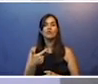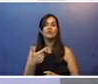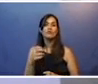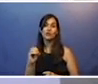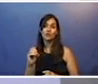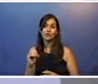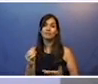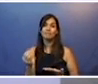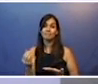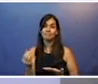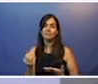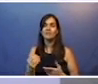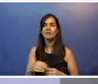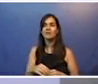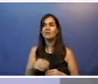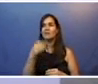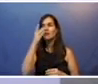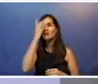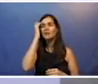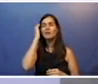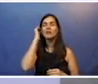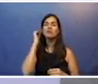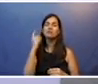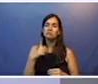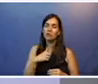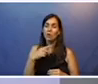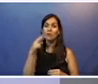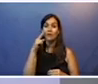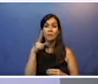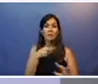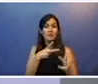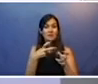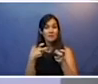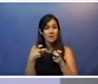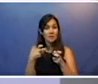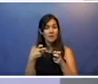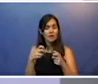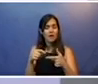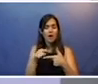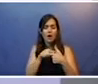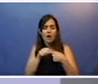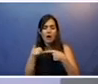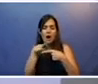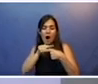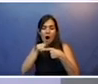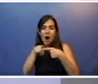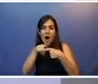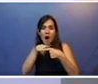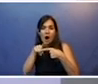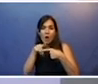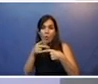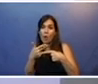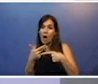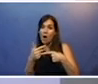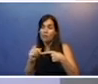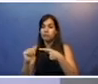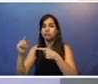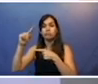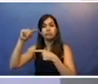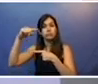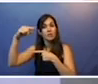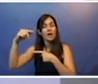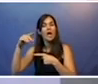20. Ou seja, esse ângulo tem o mesmo tamanho desse, é um triângulo isósceles. Então eu sei